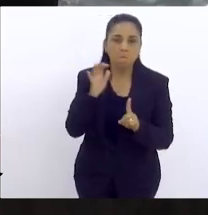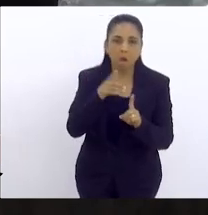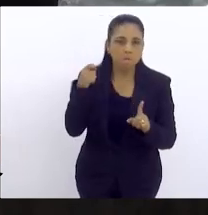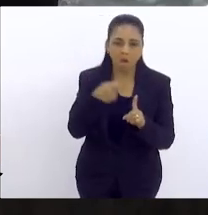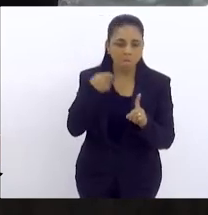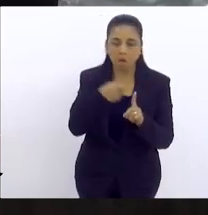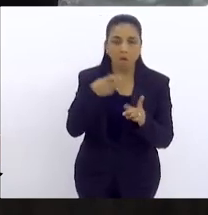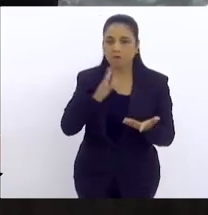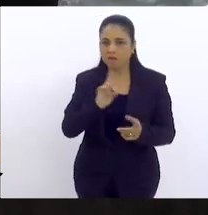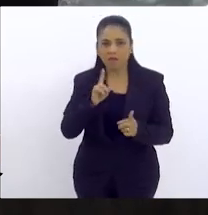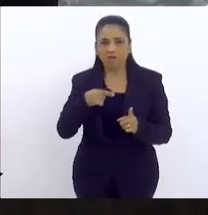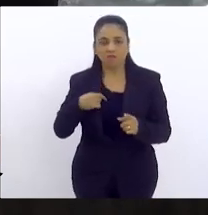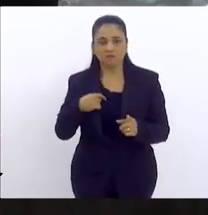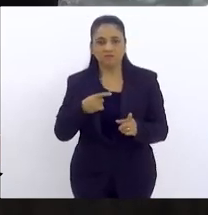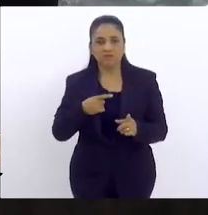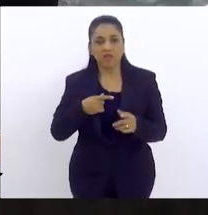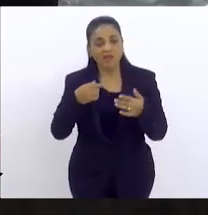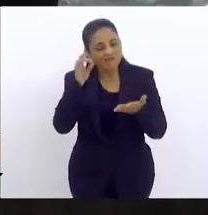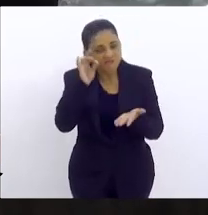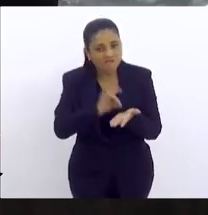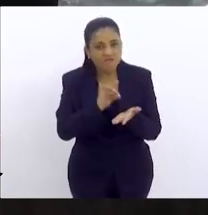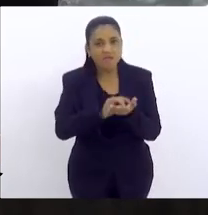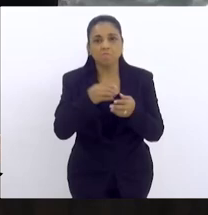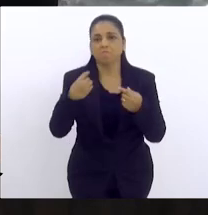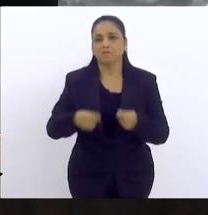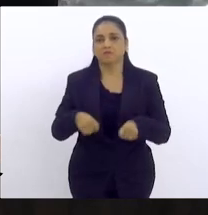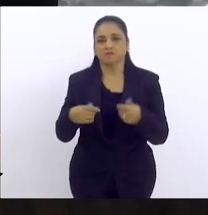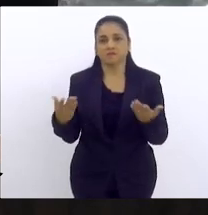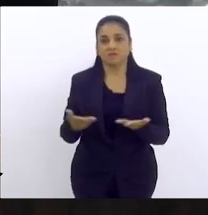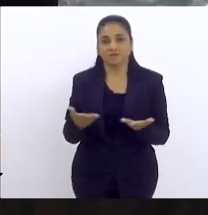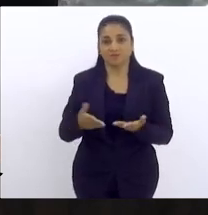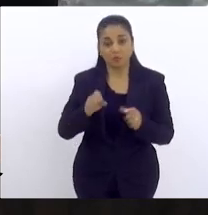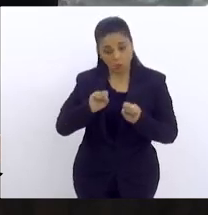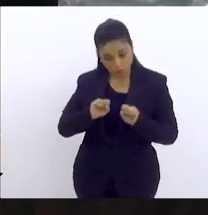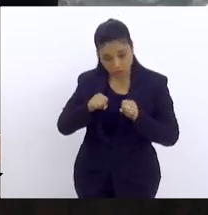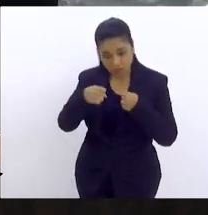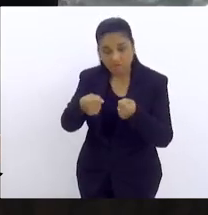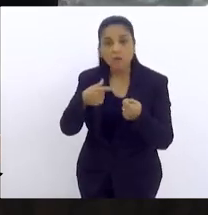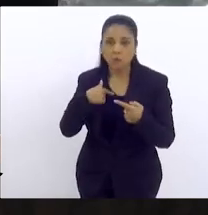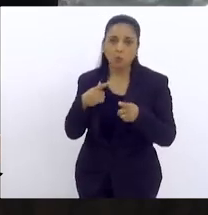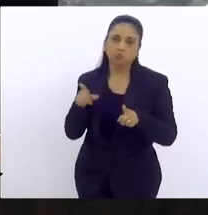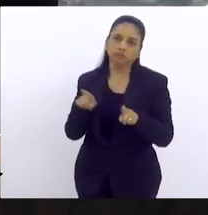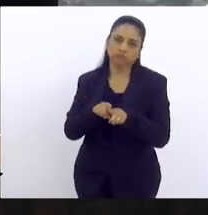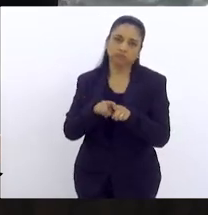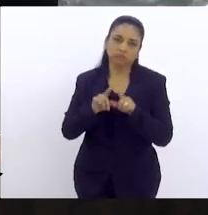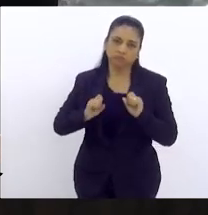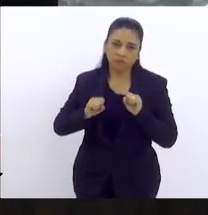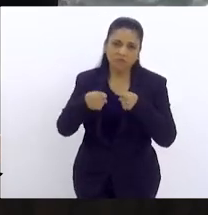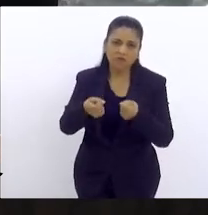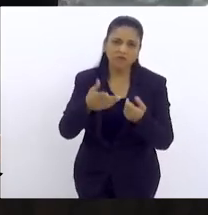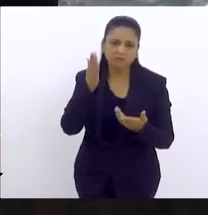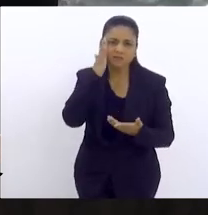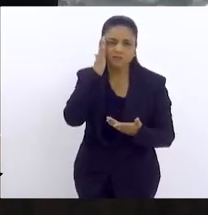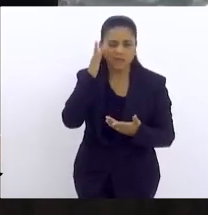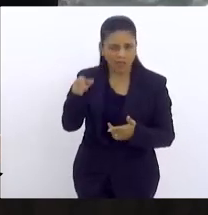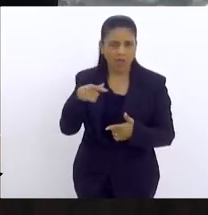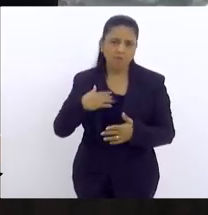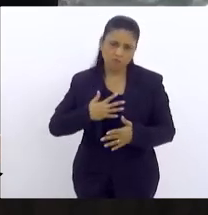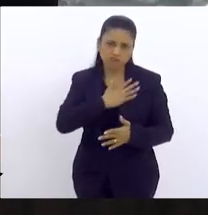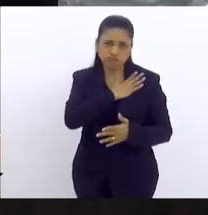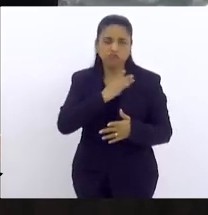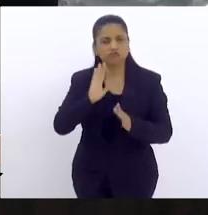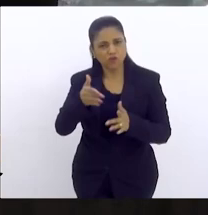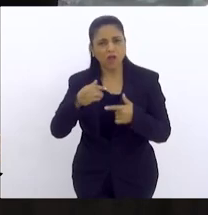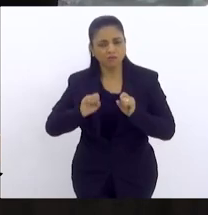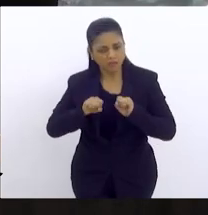realidade que nós precisamos hoje porque quando tem que defender o subdefendo quando o Henrique sabe já Como já defendia o Coronel